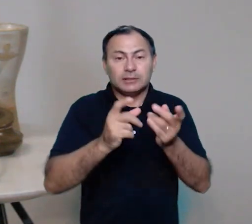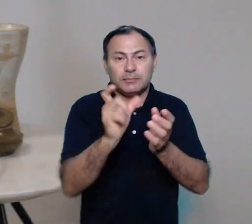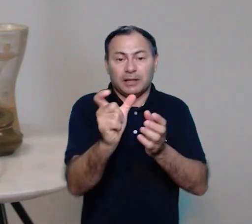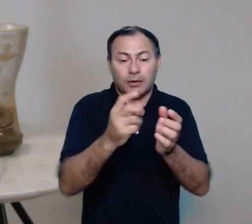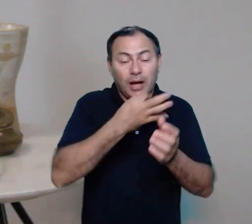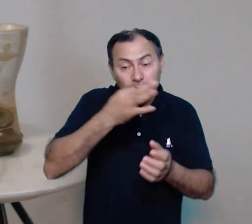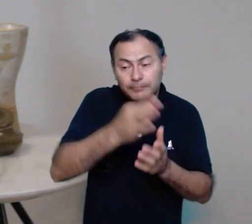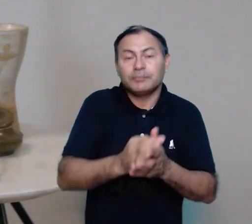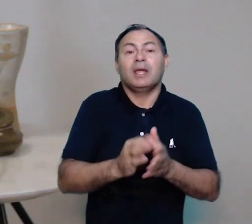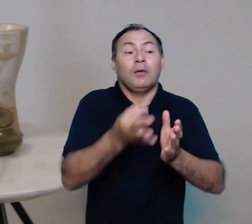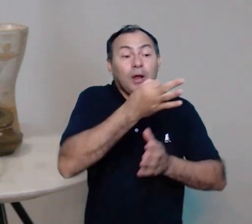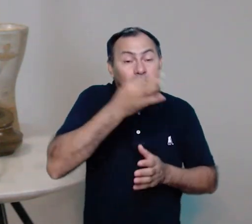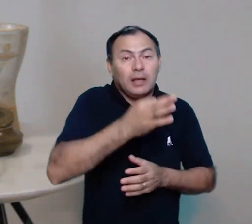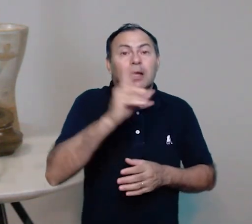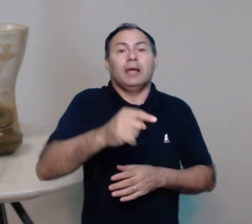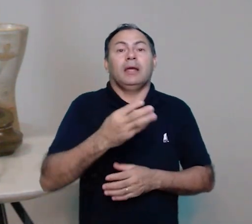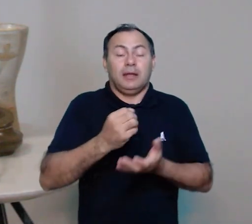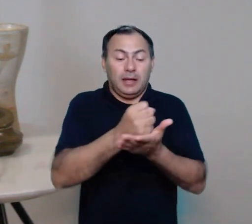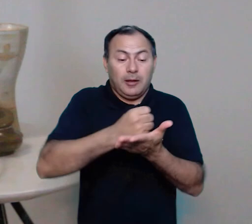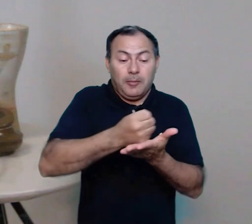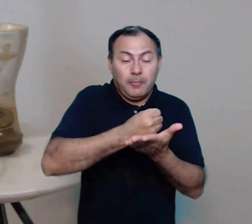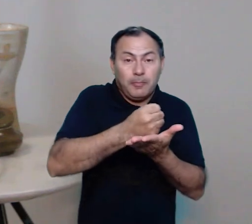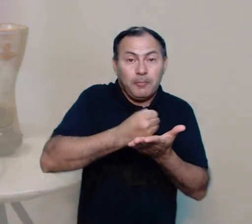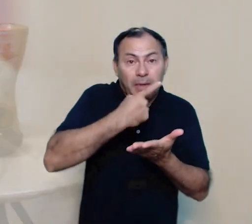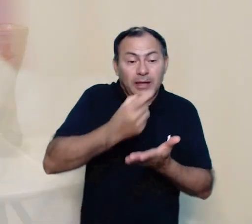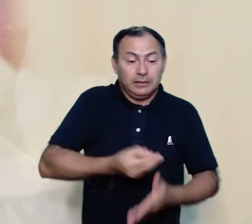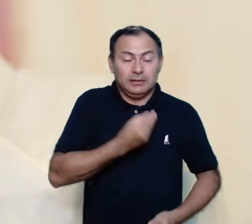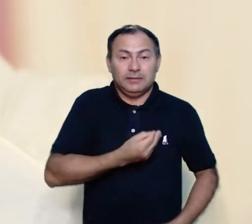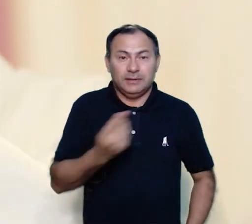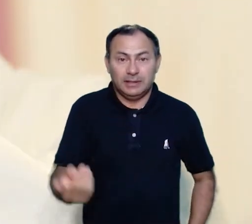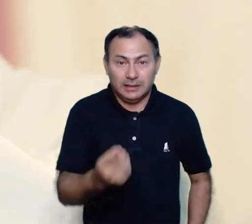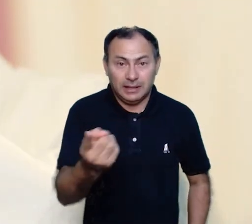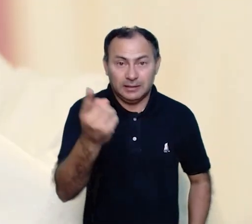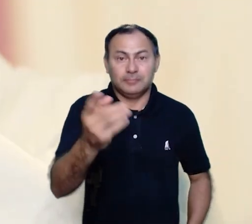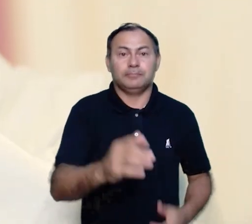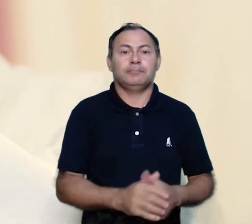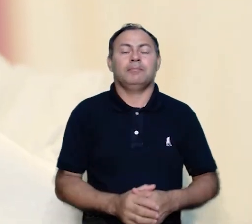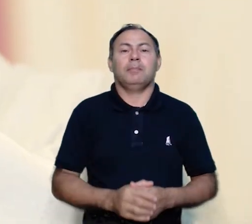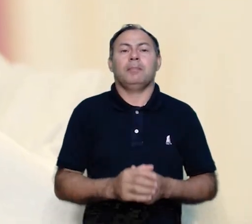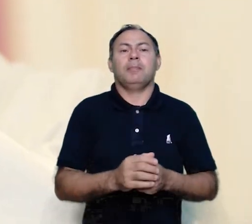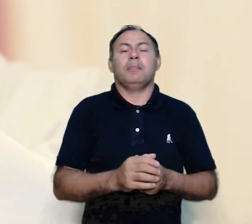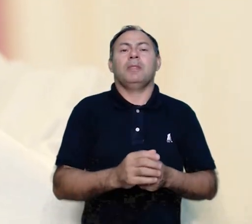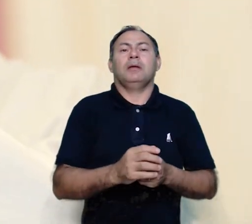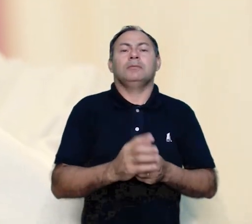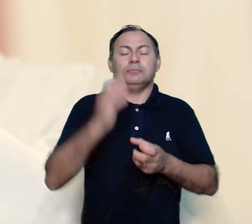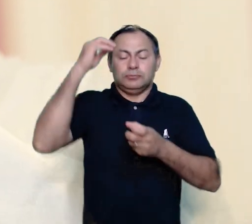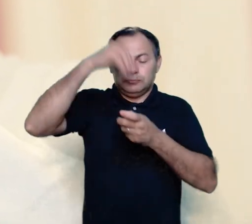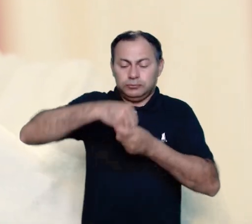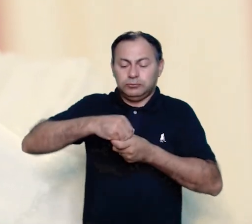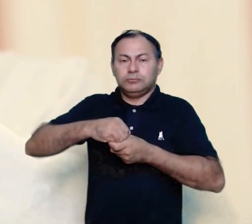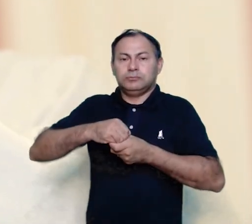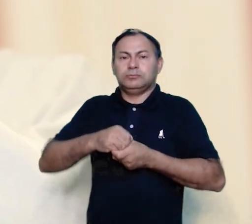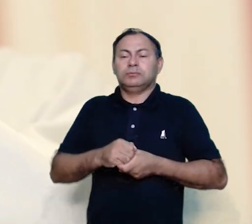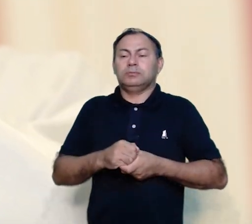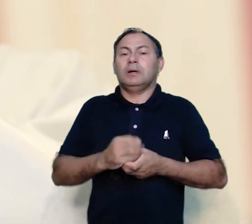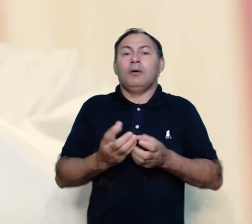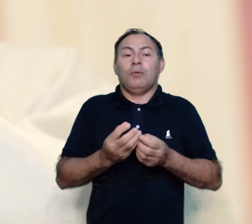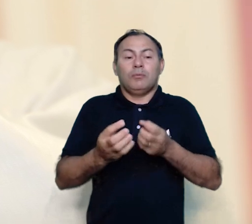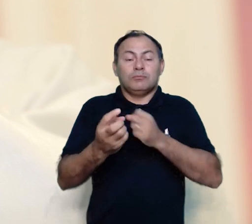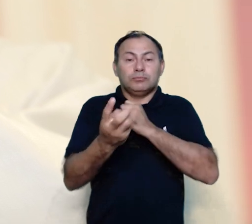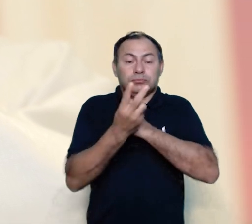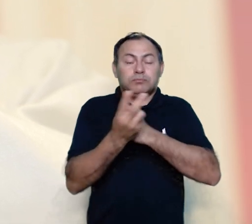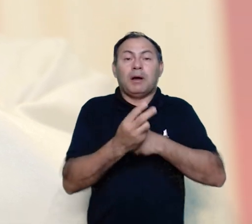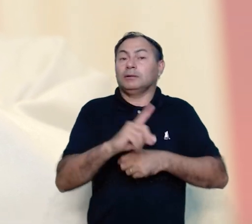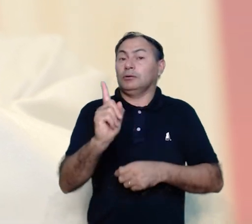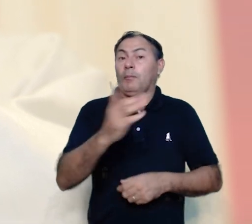essas palavras: ela é remédio de imortalidade, antídoto